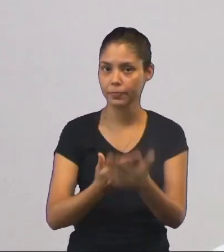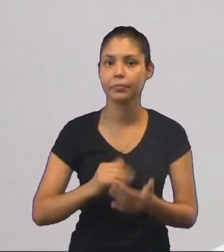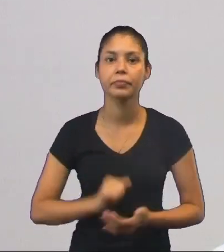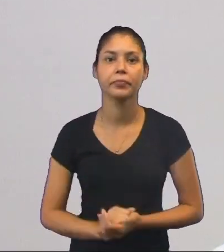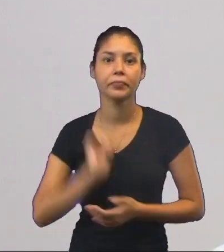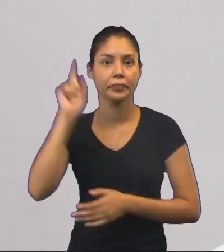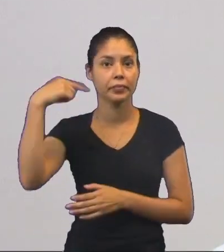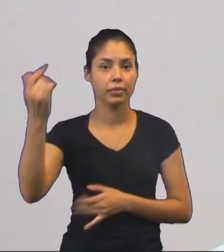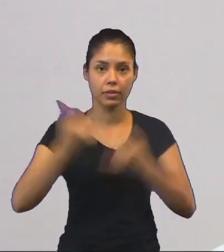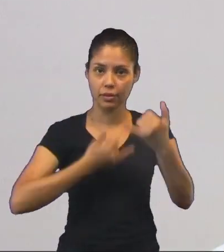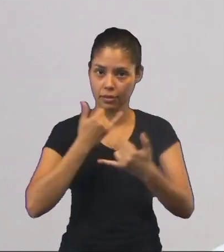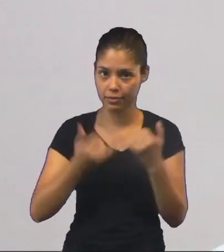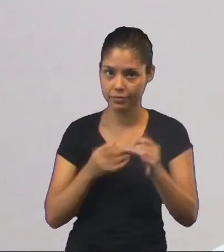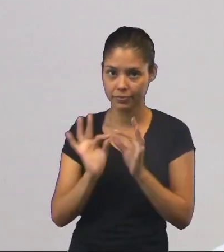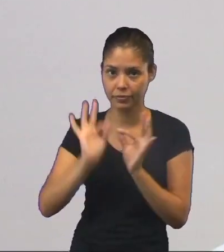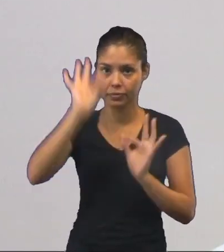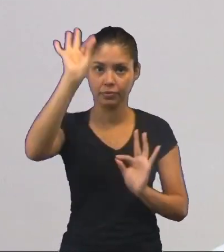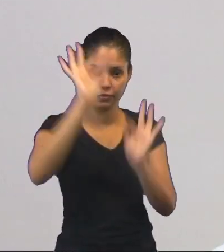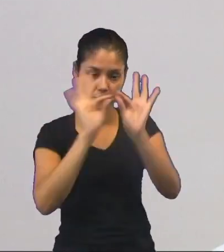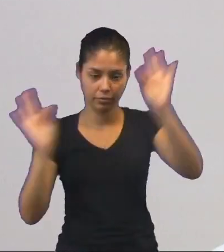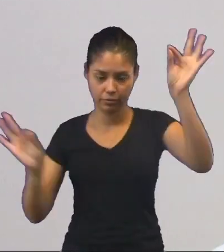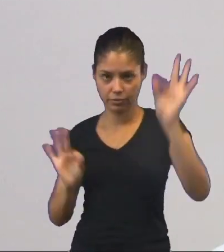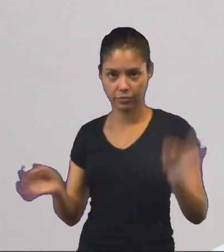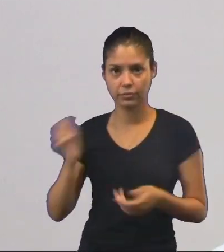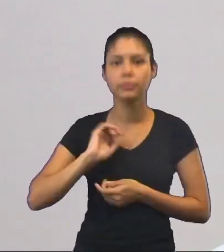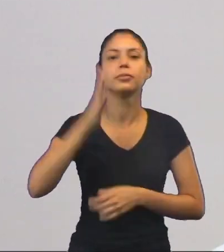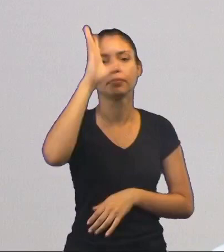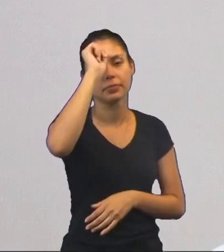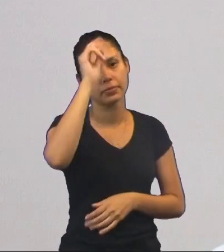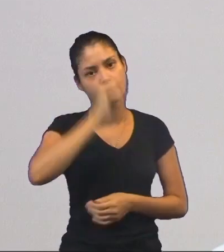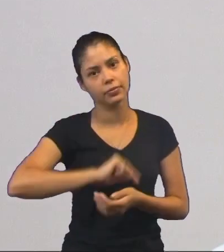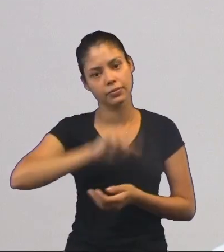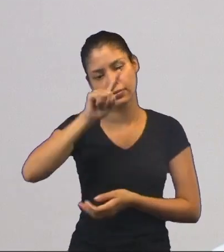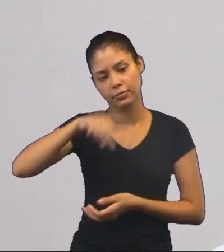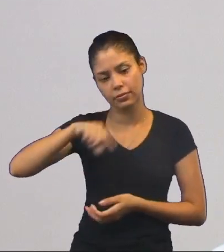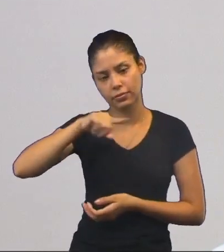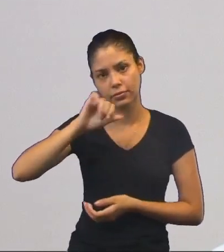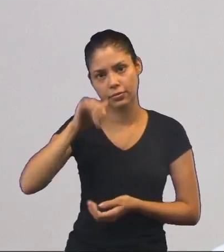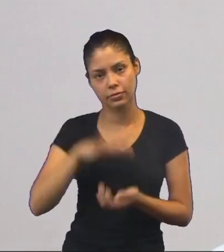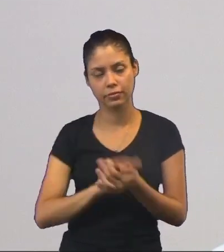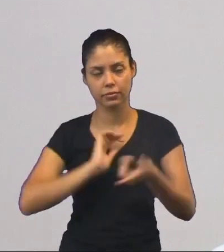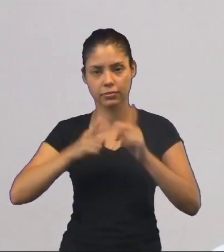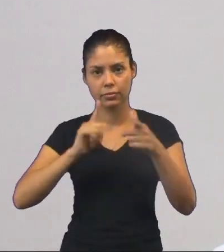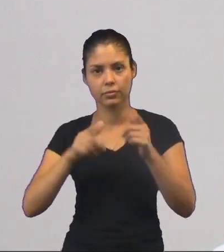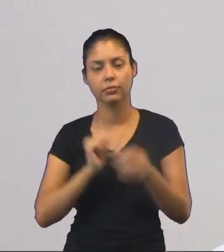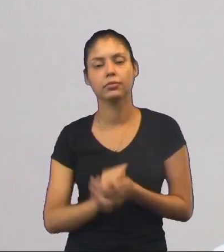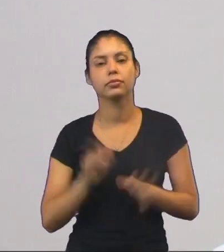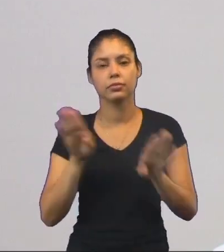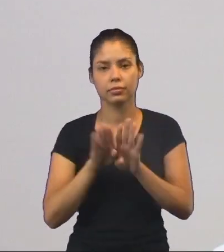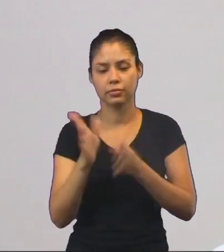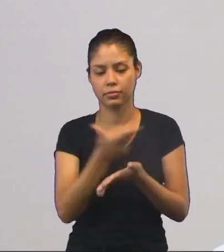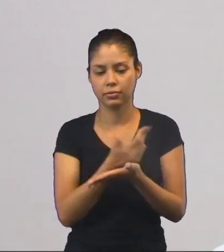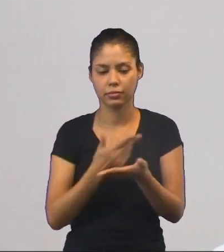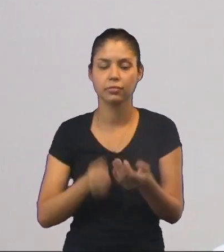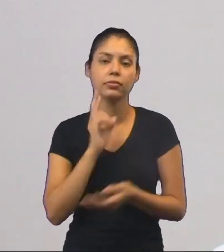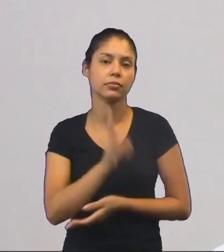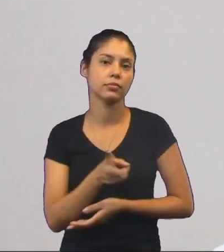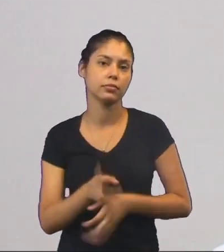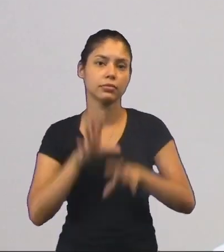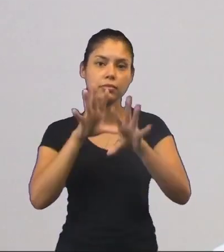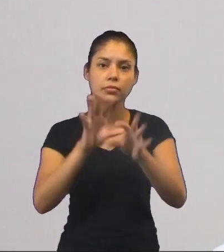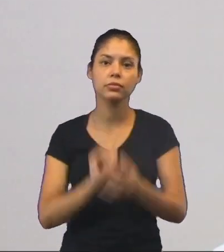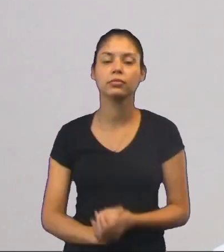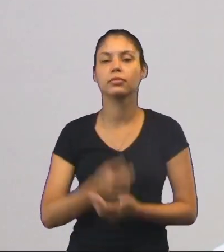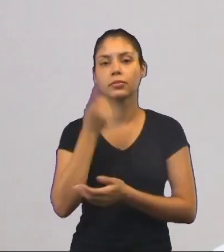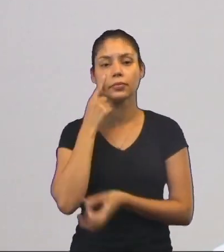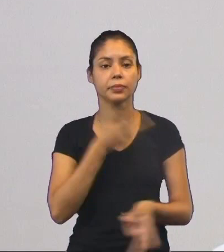estudar, aquela brincadeira de ligar pontos para aprender as letrinhas ou para fazer desenhos? Dessa mesma forma.